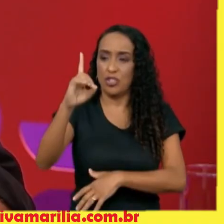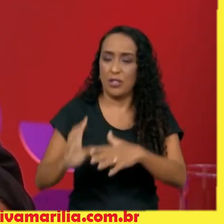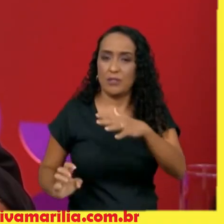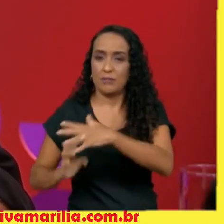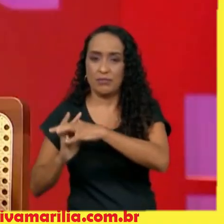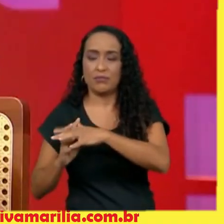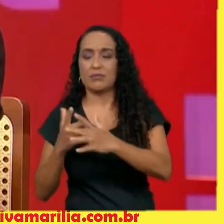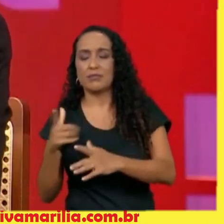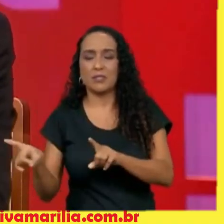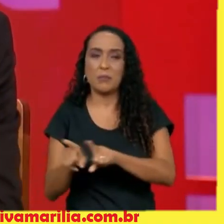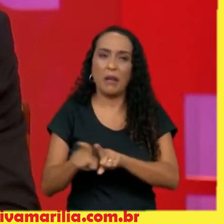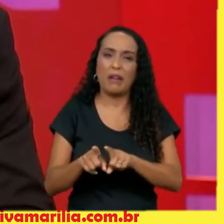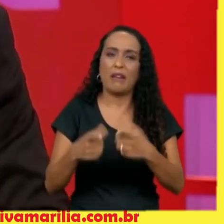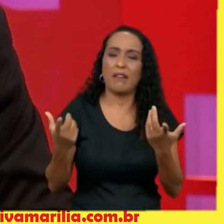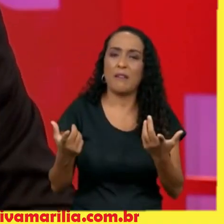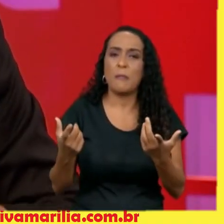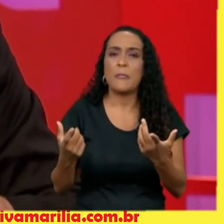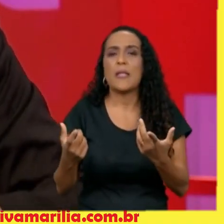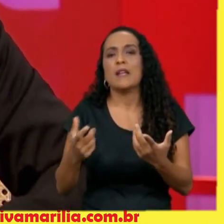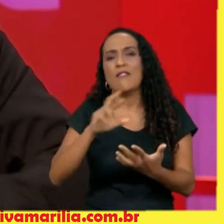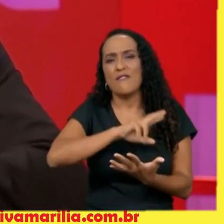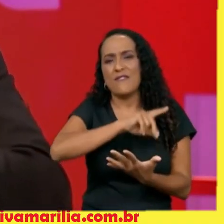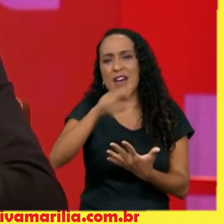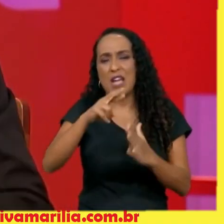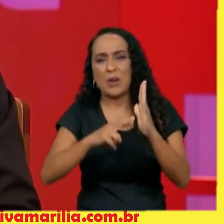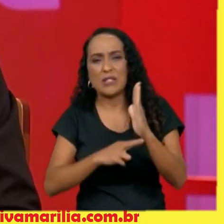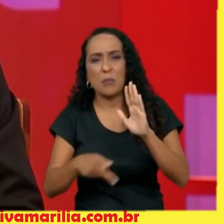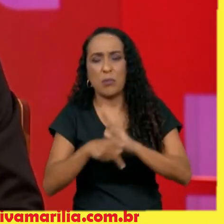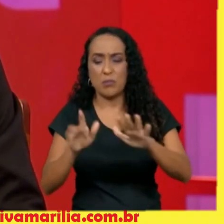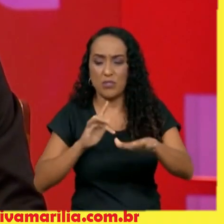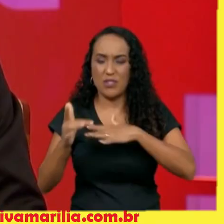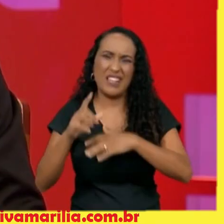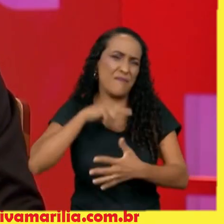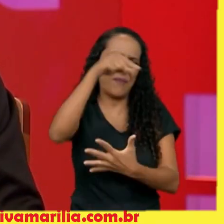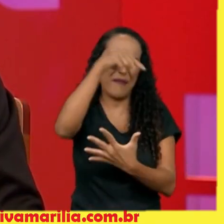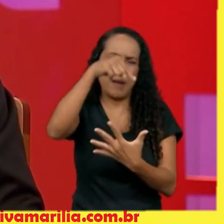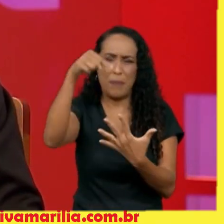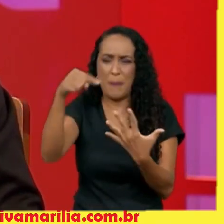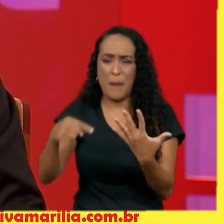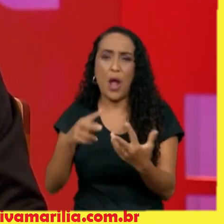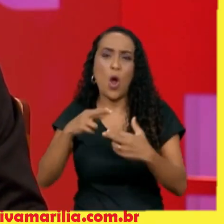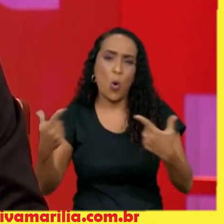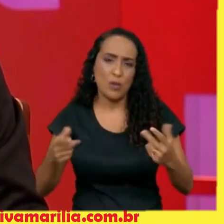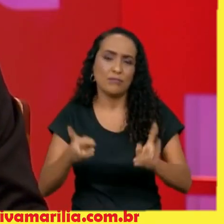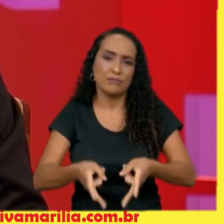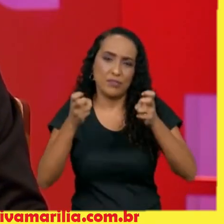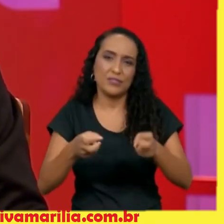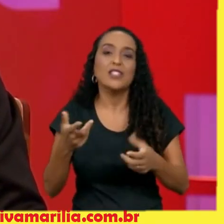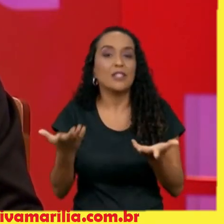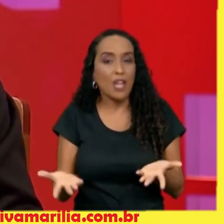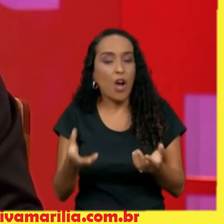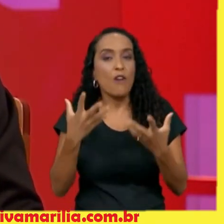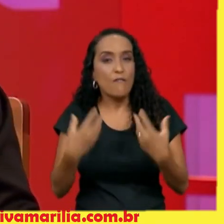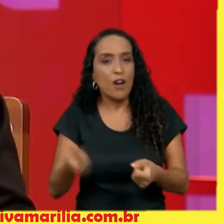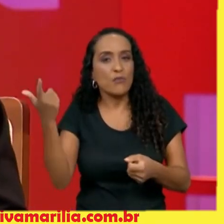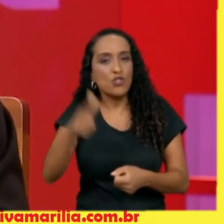derrubar as legislações europeias em relação à regulação de redes sociais. A gente tem, assim, um mundo para explorar, então a gente vai refazer essa conversa, mas por enquanto eu te